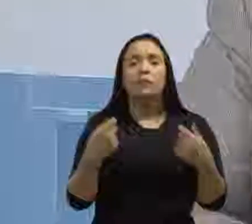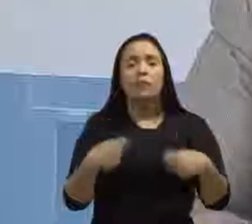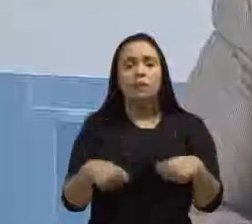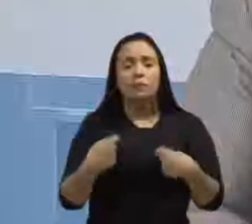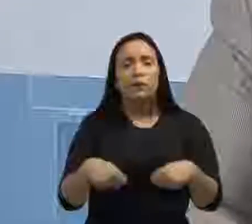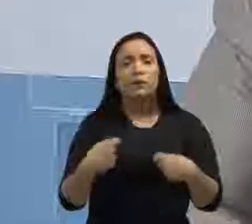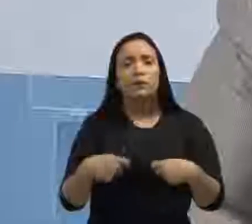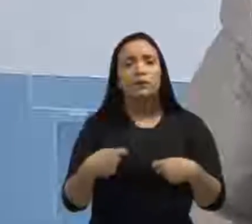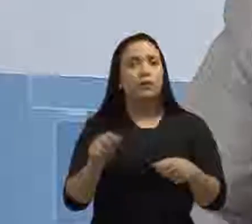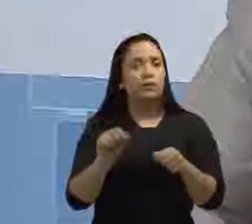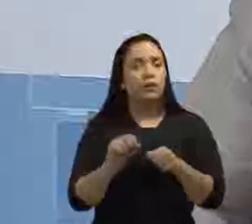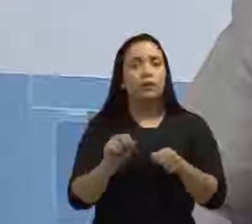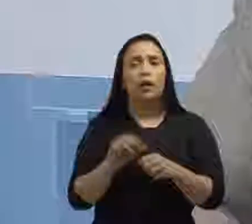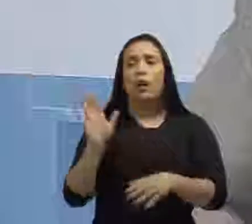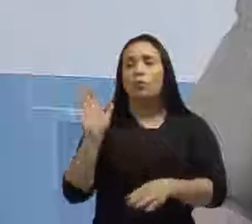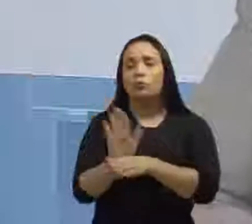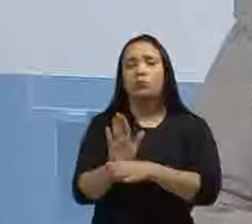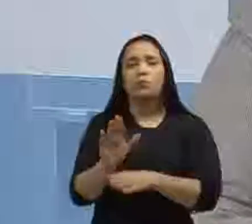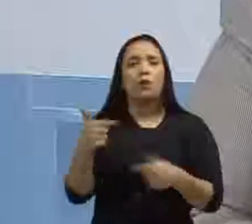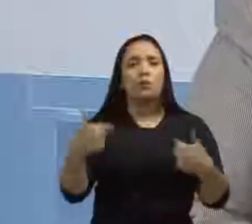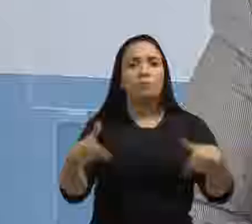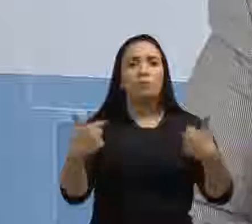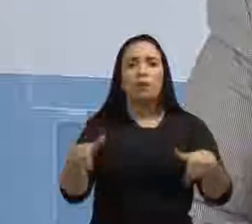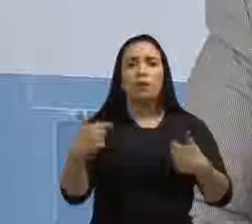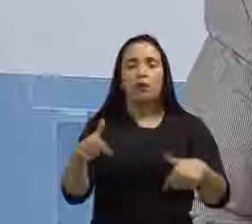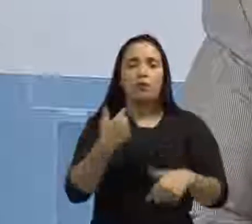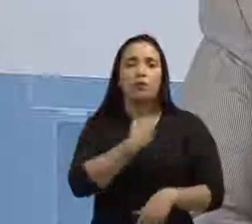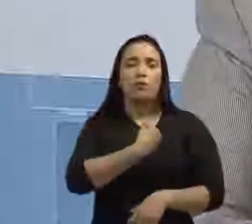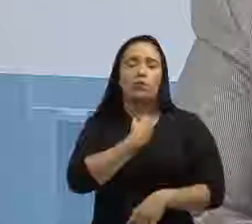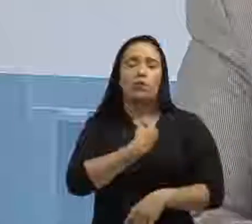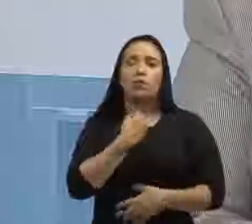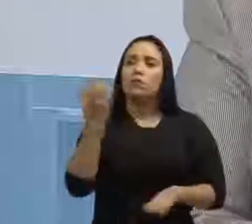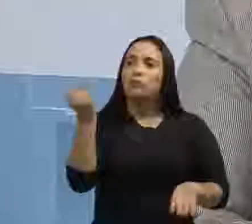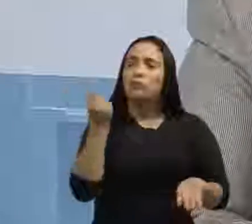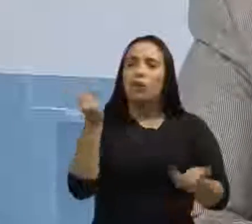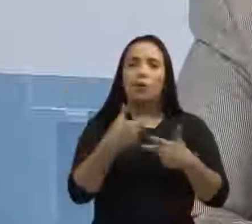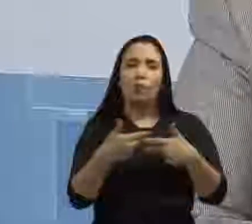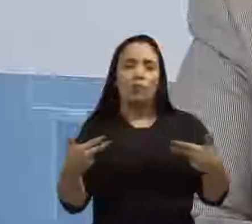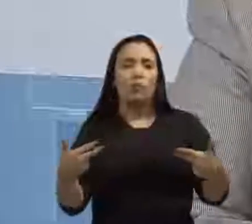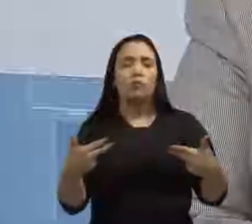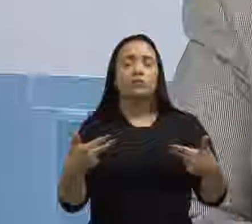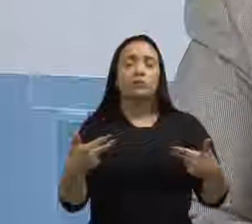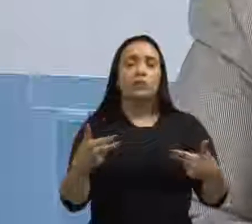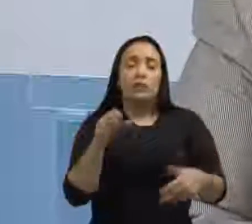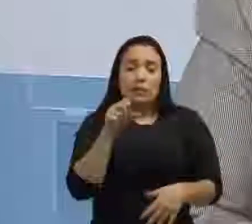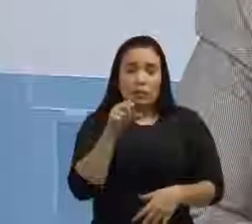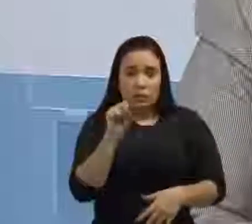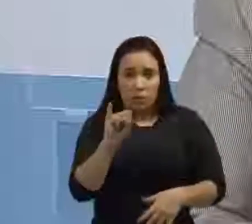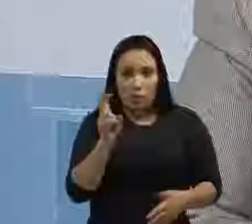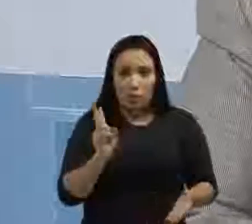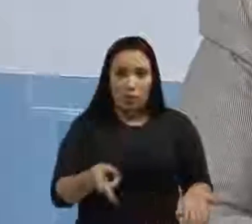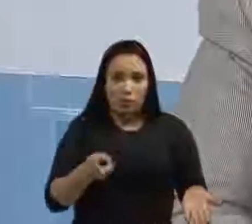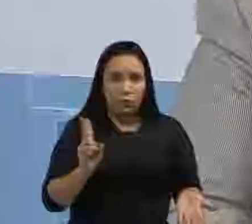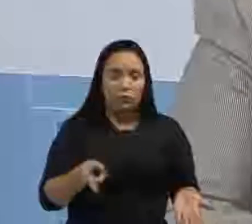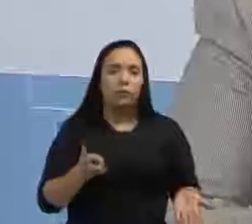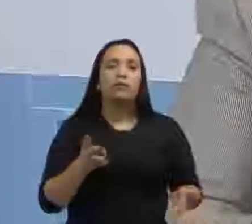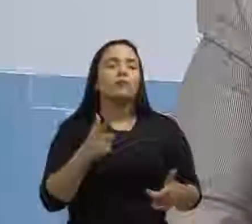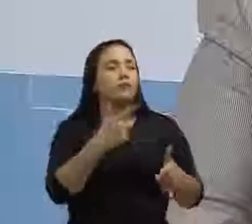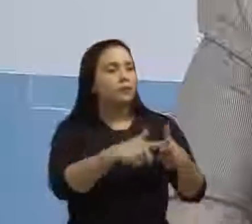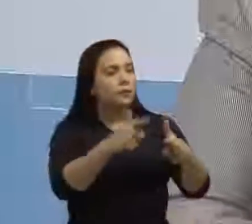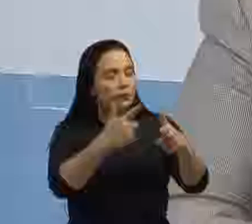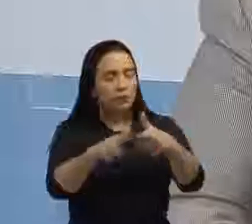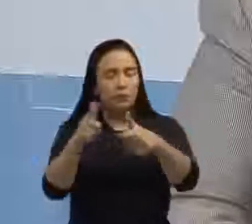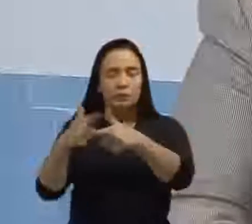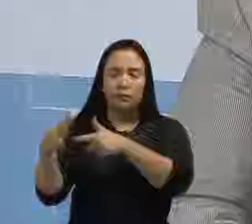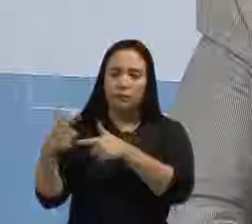que fazer alguma coisa para que essas pessoas tenham direito de sobrevivência e exerçam a cidadania. Porque do jeito que está, Luiz, é crise sobre crise,